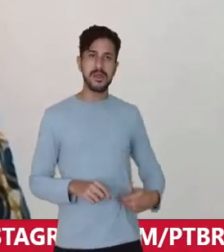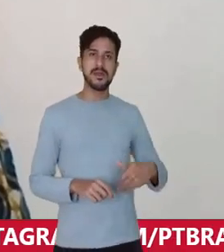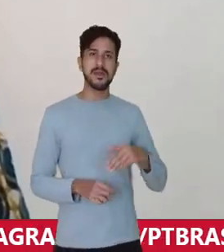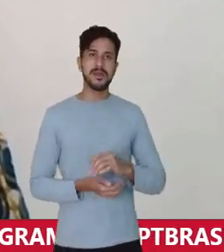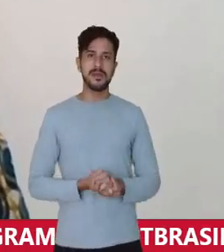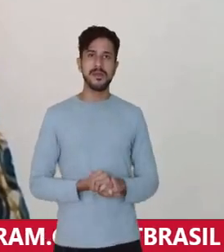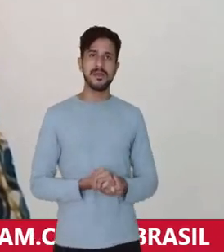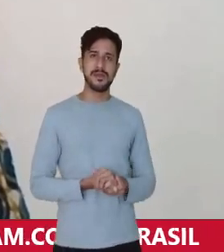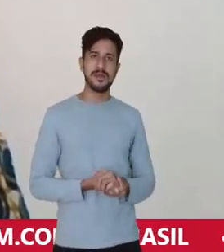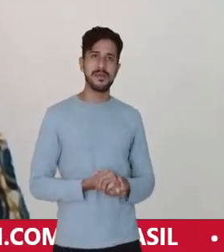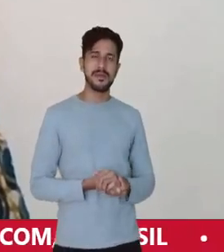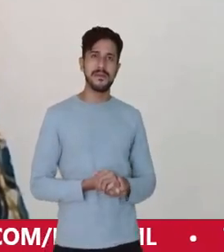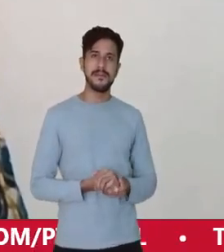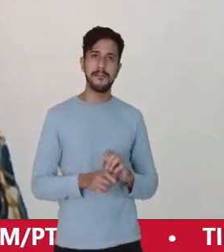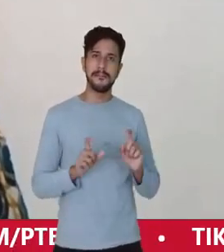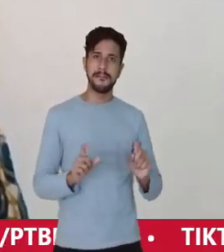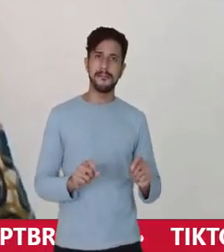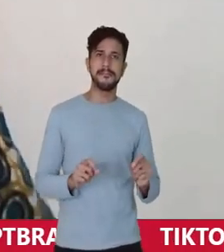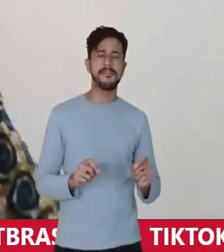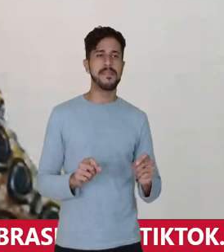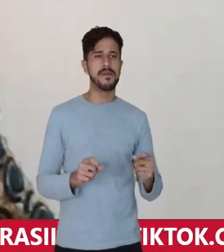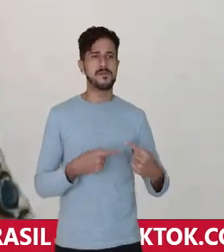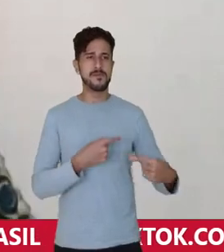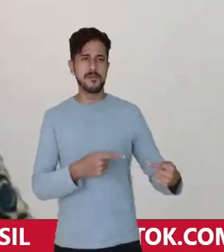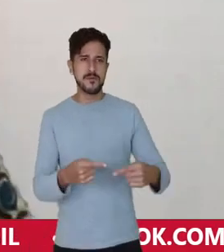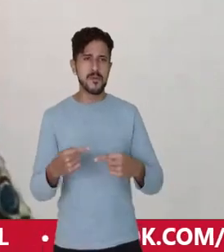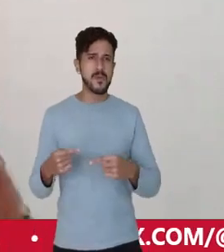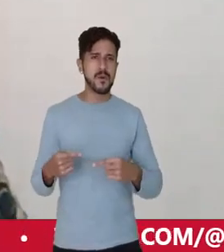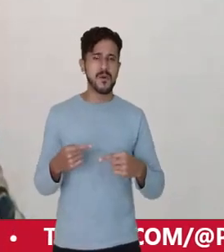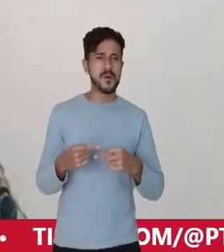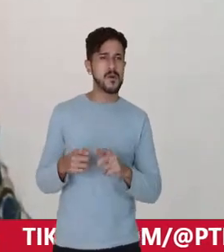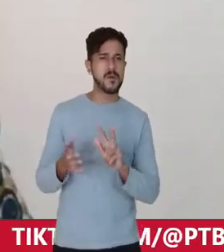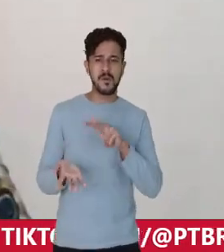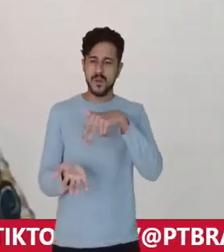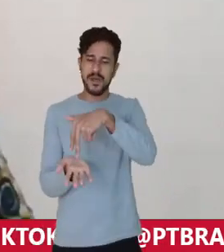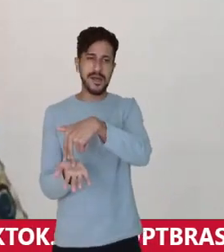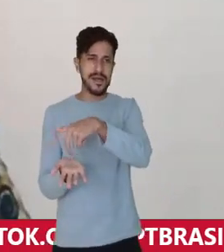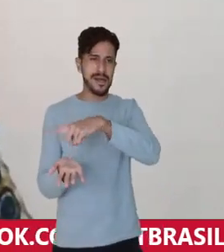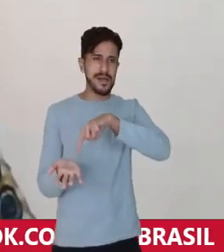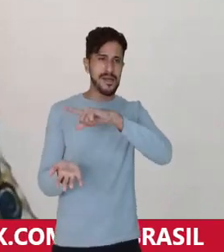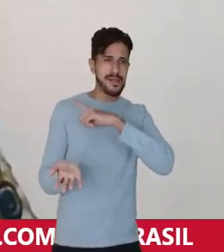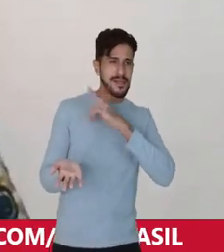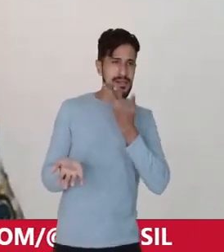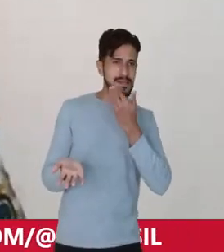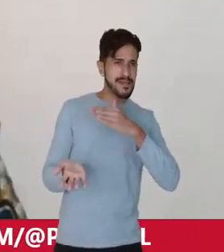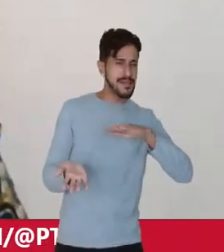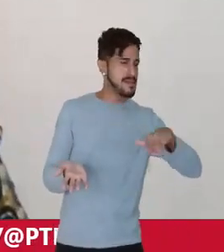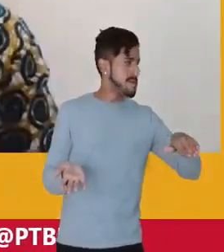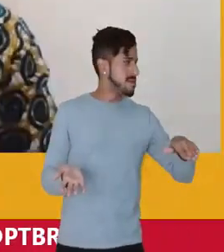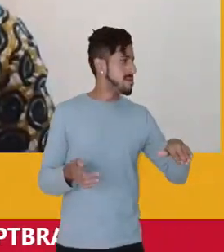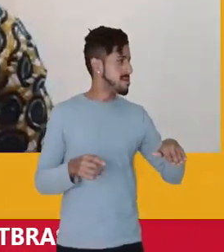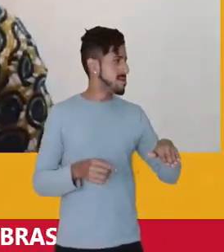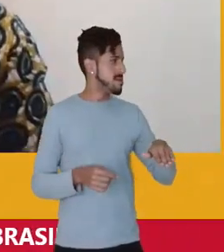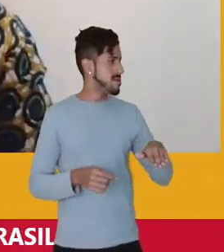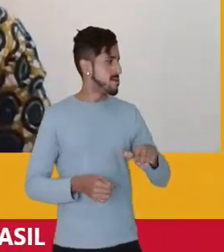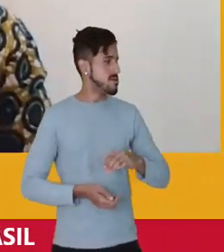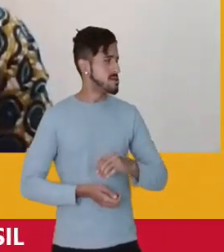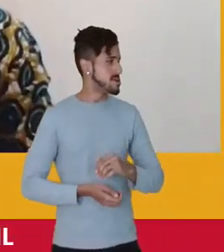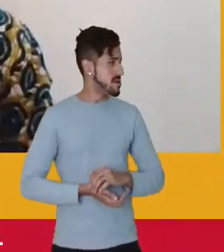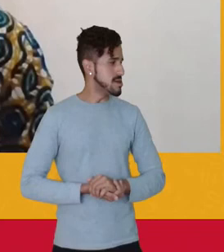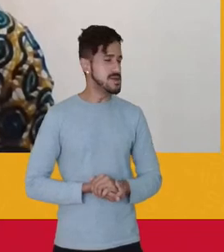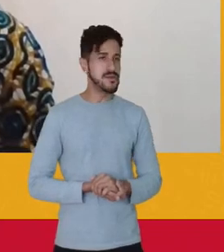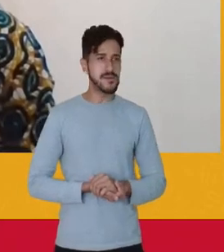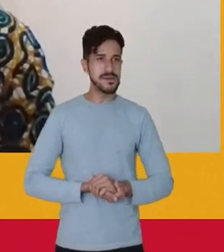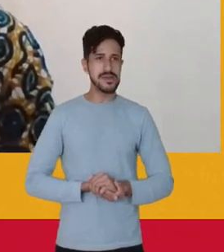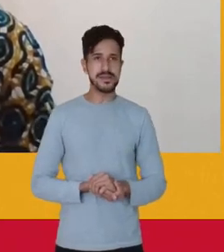verbas, pensar de fato, né, o lugar que elas vão ocupar, as crianças, e em especial as crianças negras, em